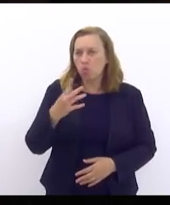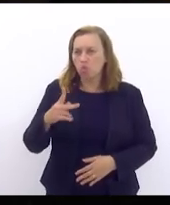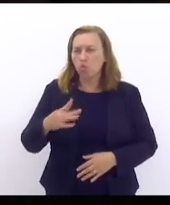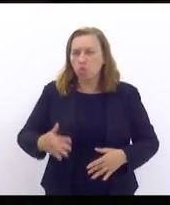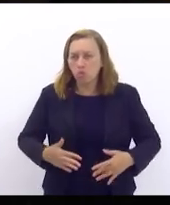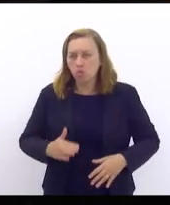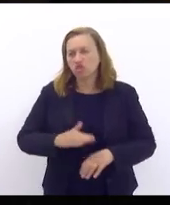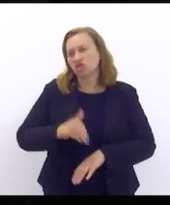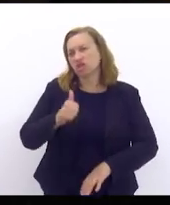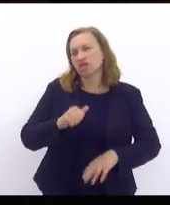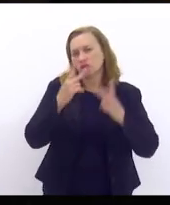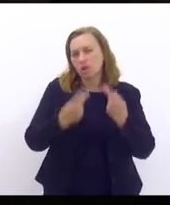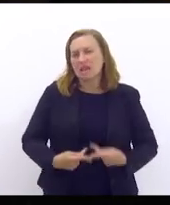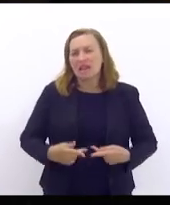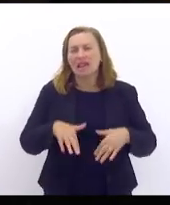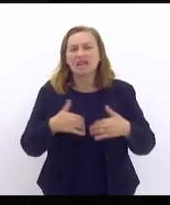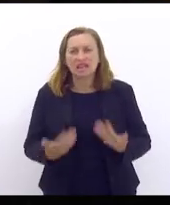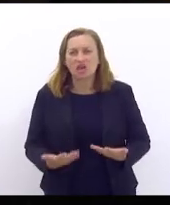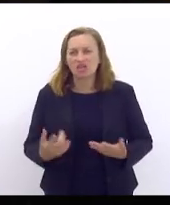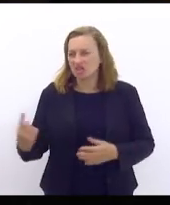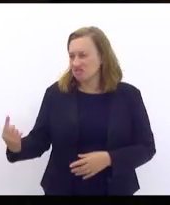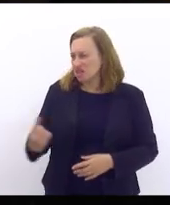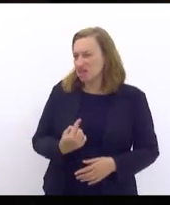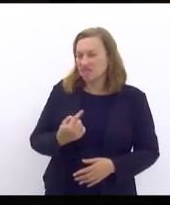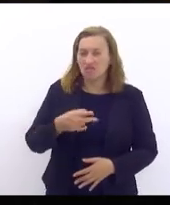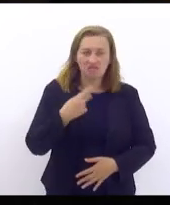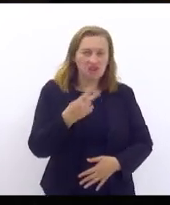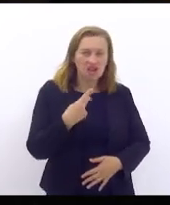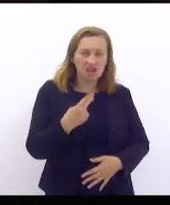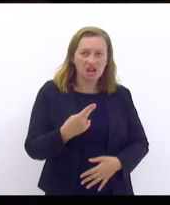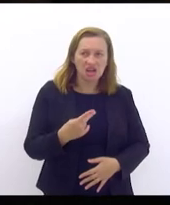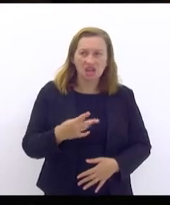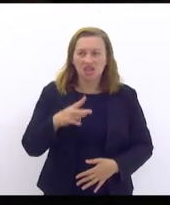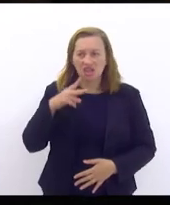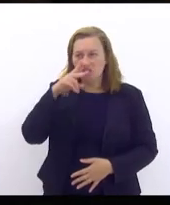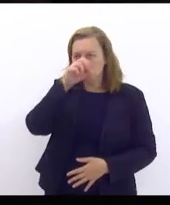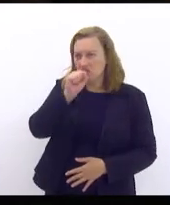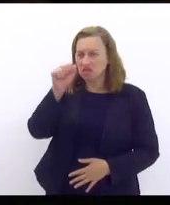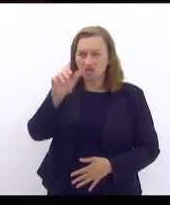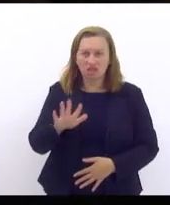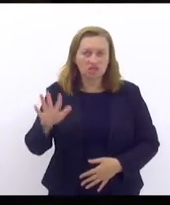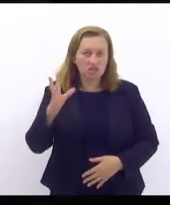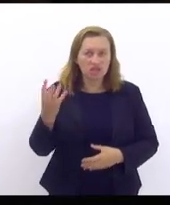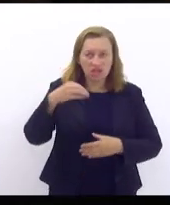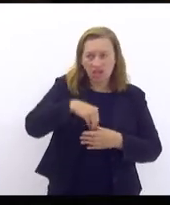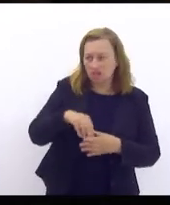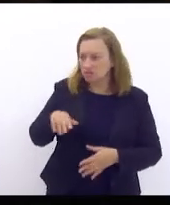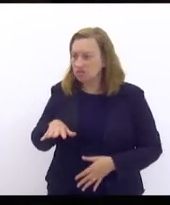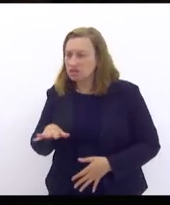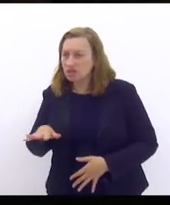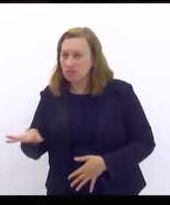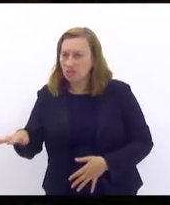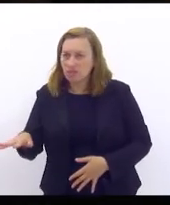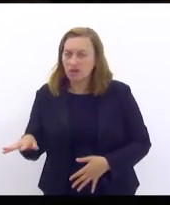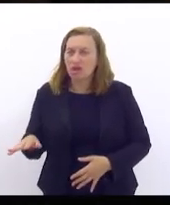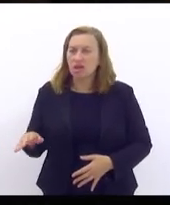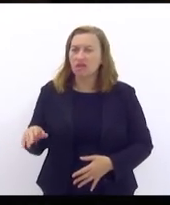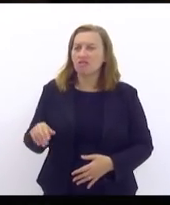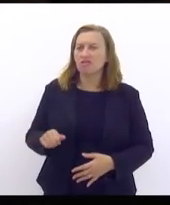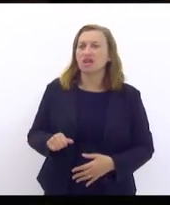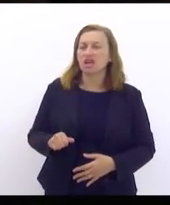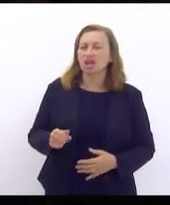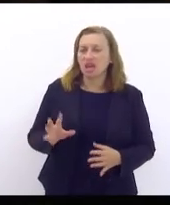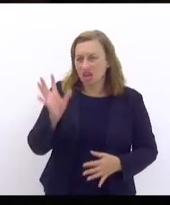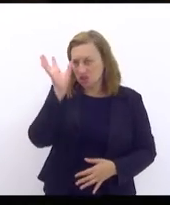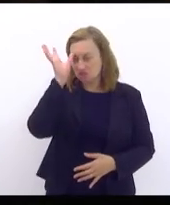humana. Então, não adianta vir aqui dizer que vai ter a Força Nacional dentro da maré e que isso resolveria alguma